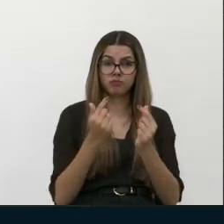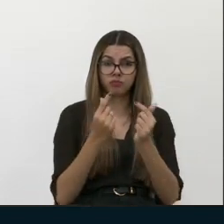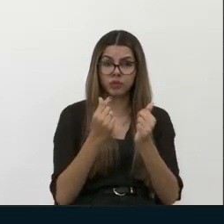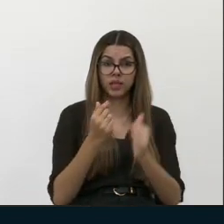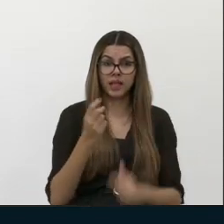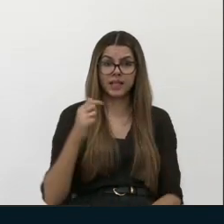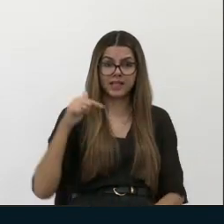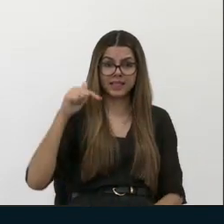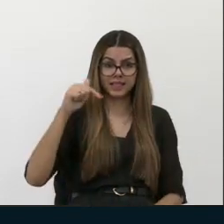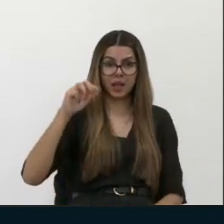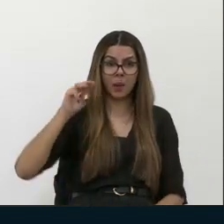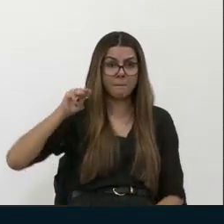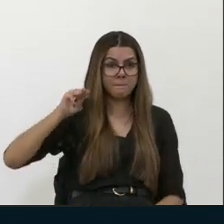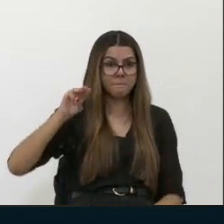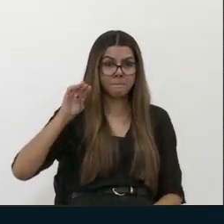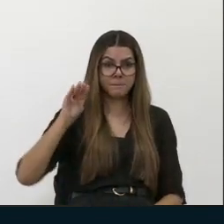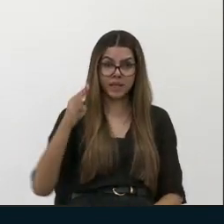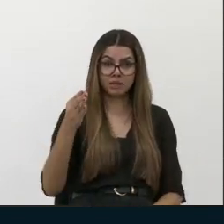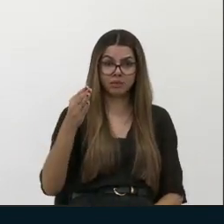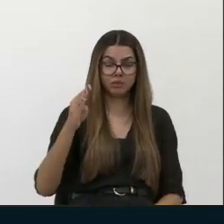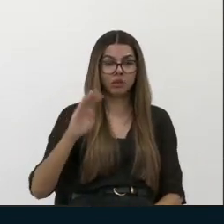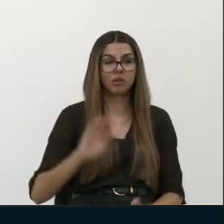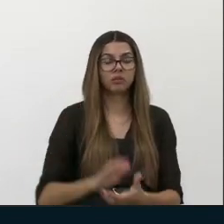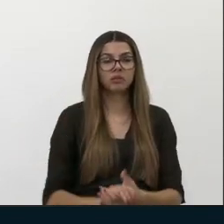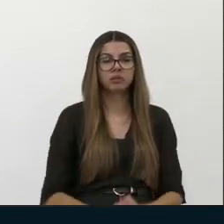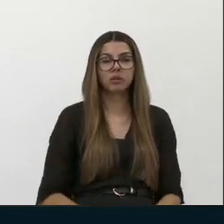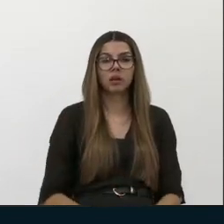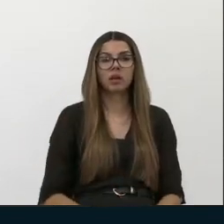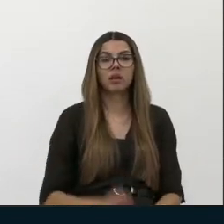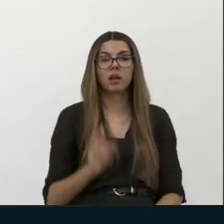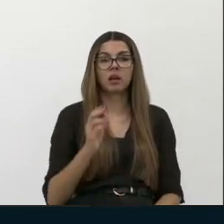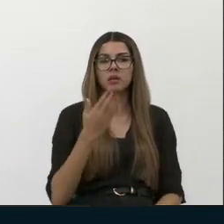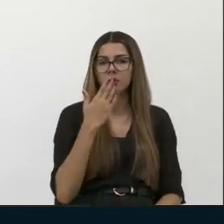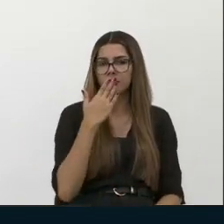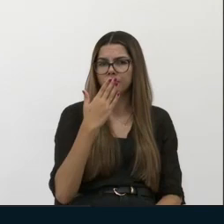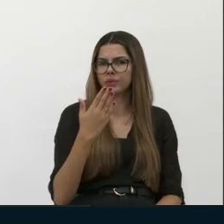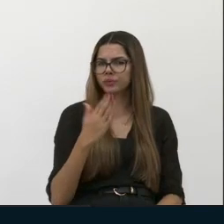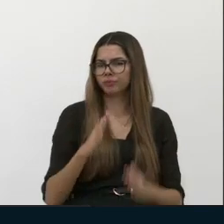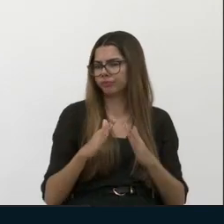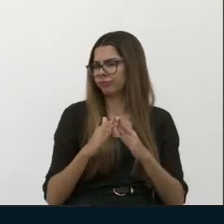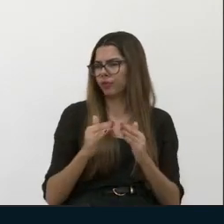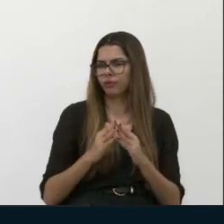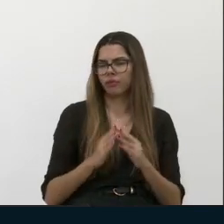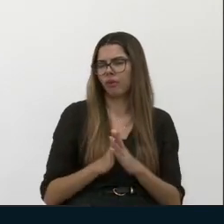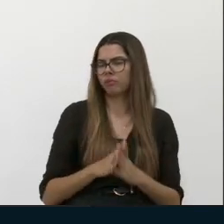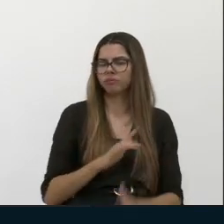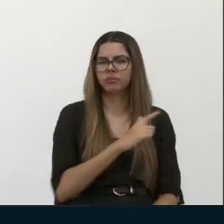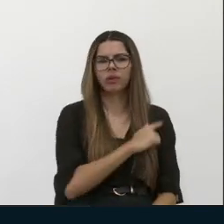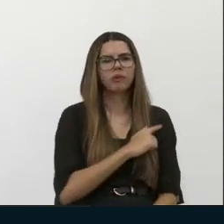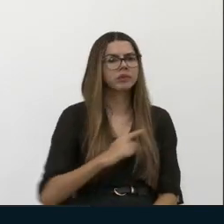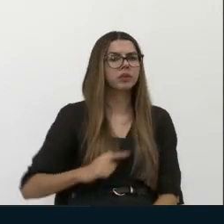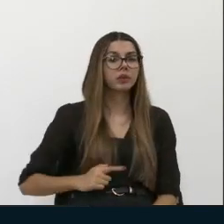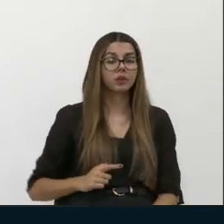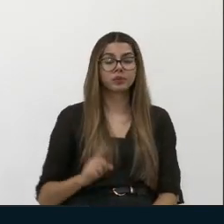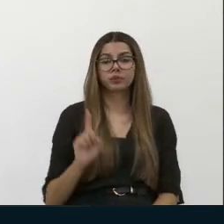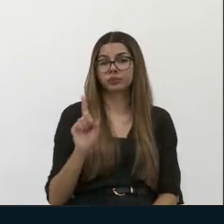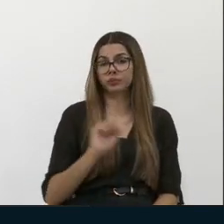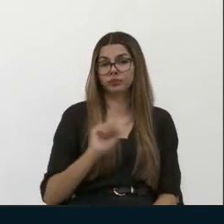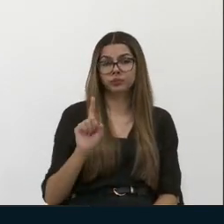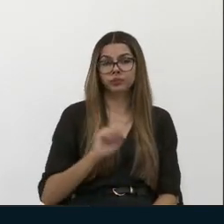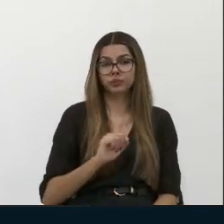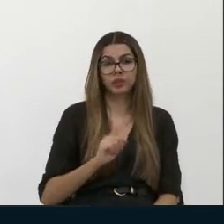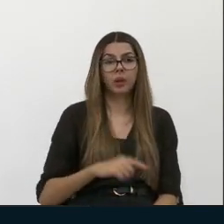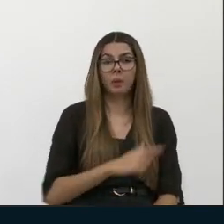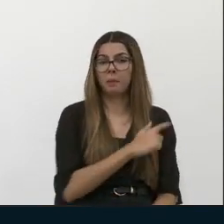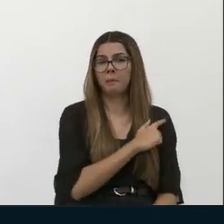de reais, sem favor nenhum, sem pedir por favor para o governador, muito menos para o presidente da